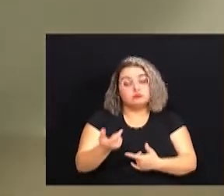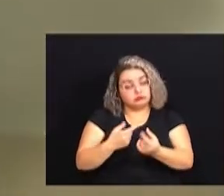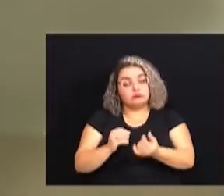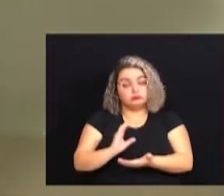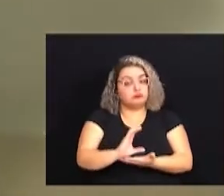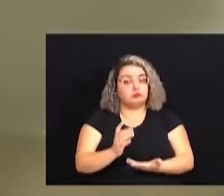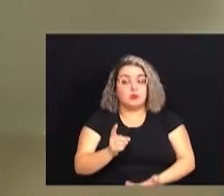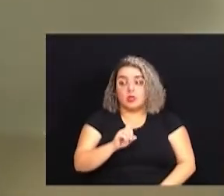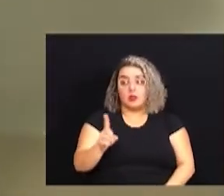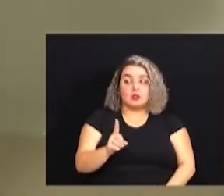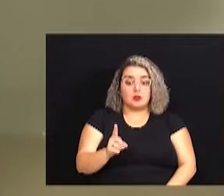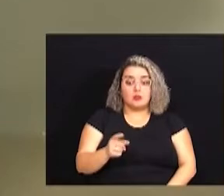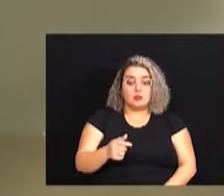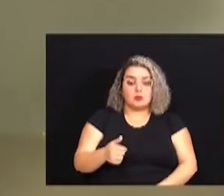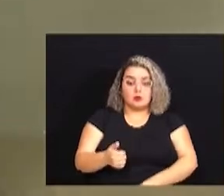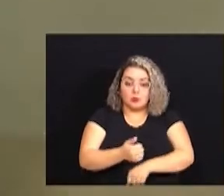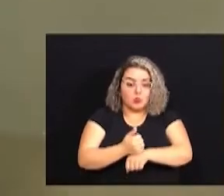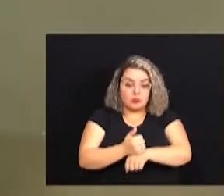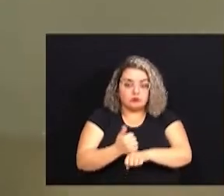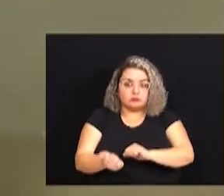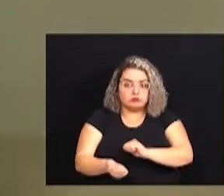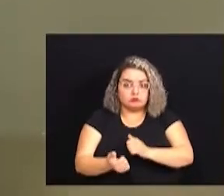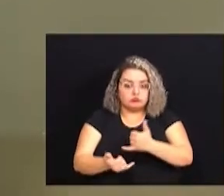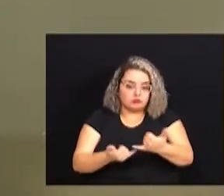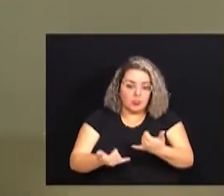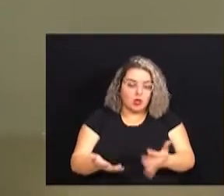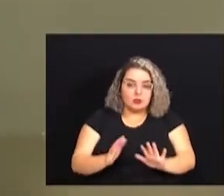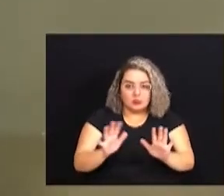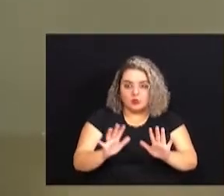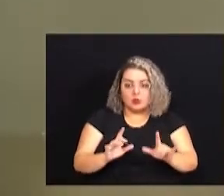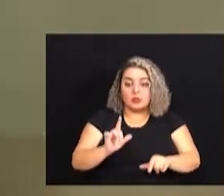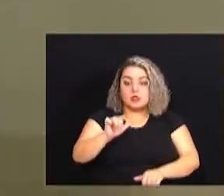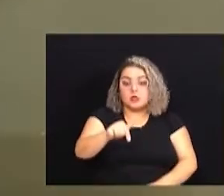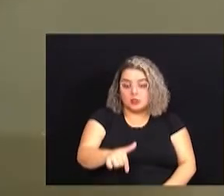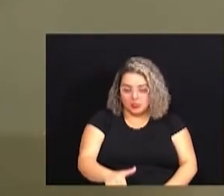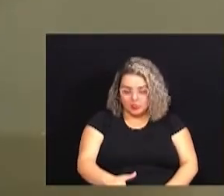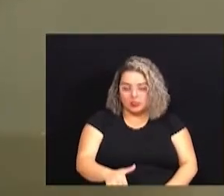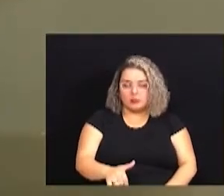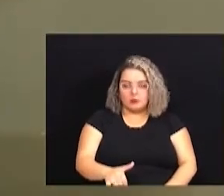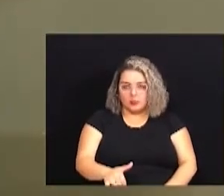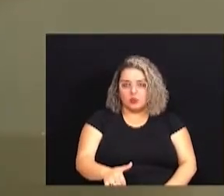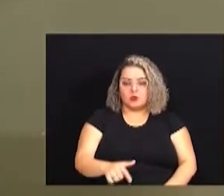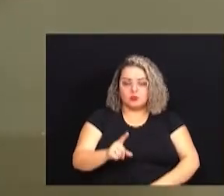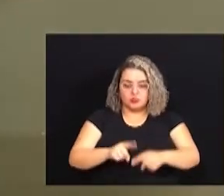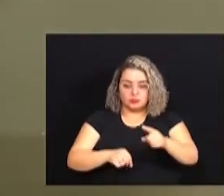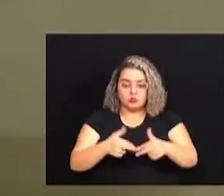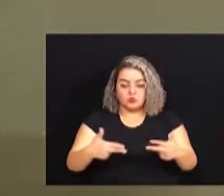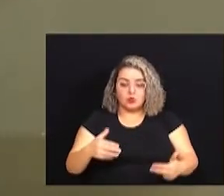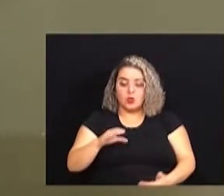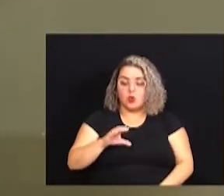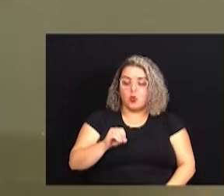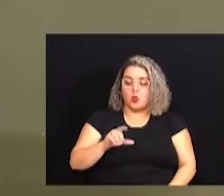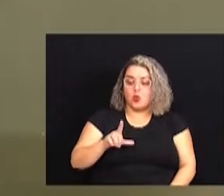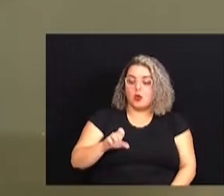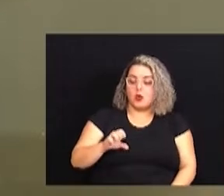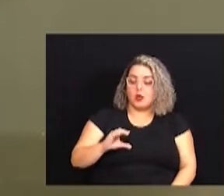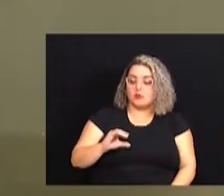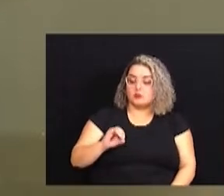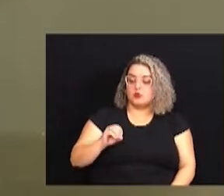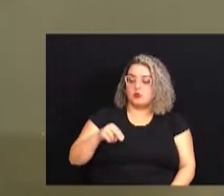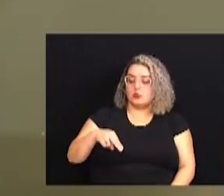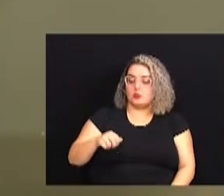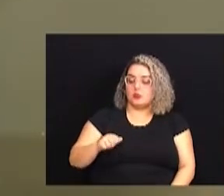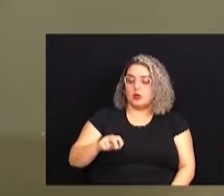simplesmente como investimento. Não porque eles são jogadores, porque depois vira um objeto colecionável,